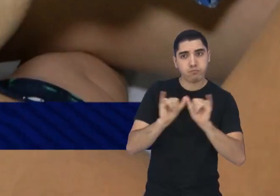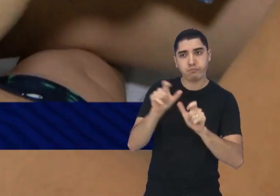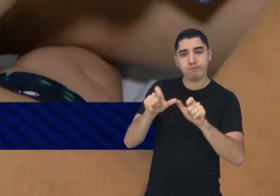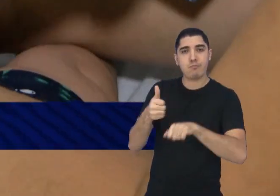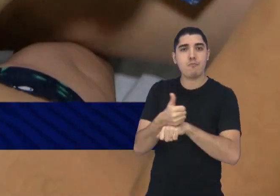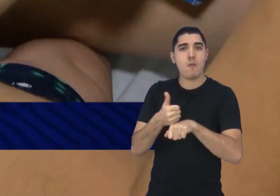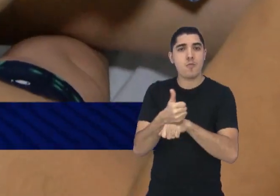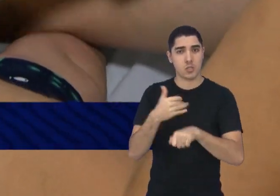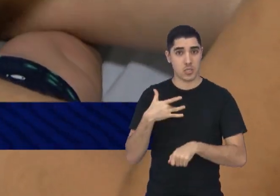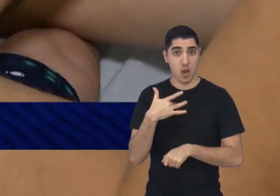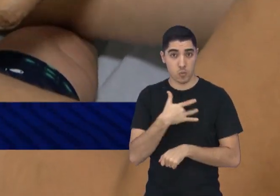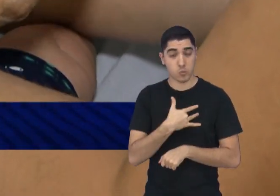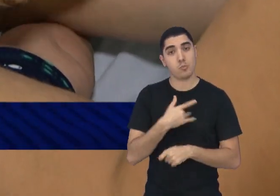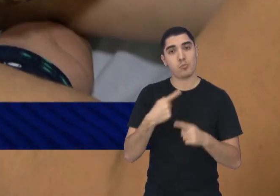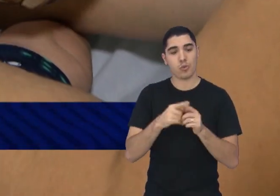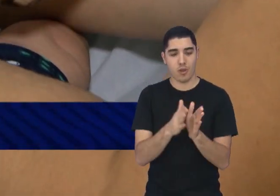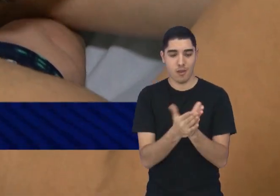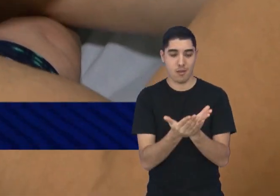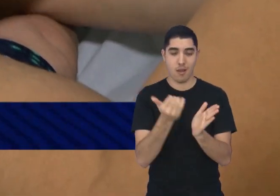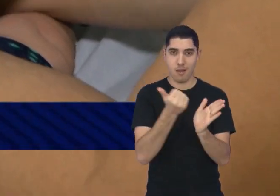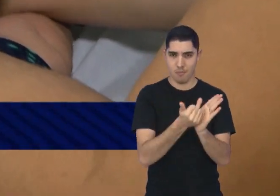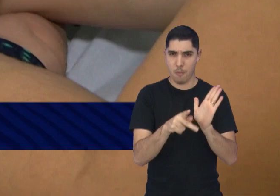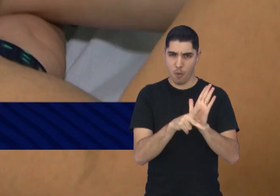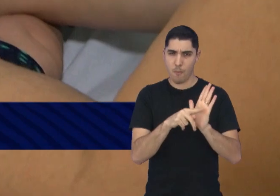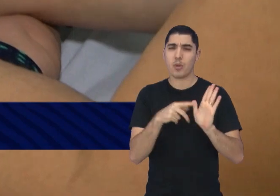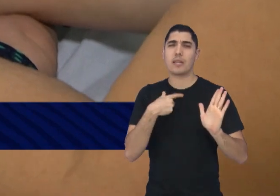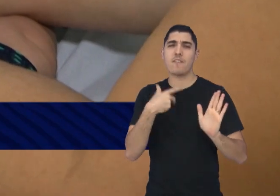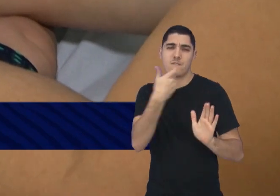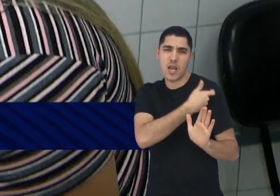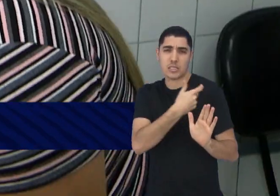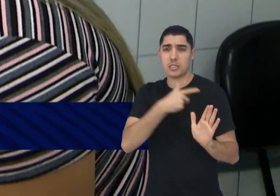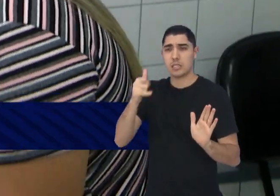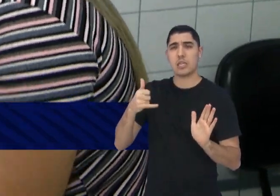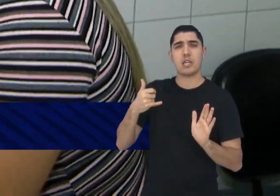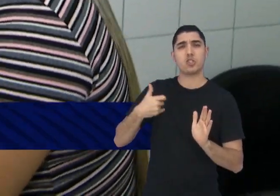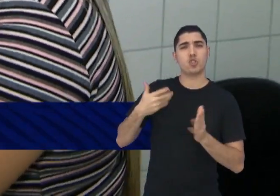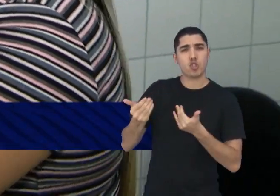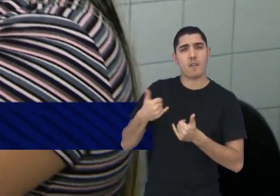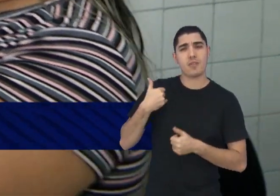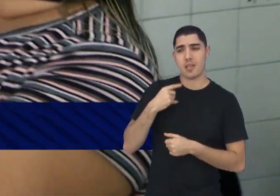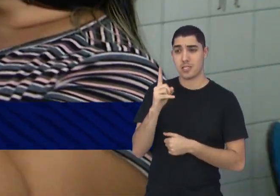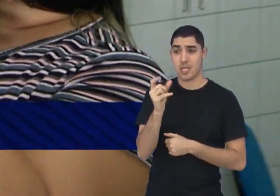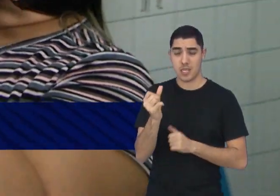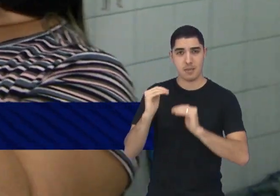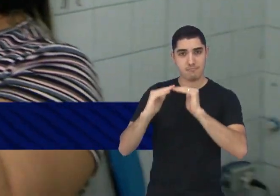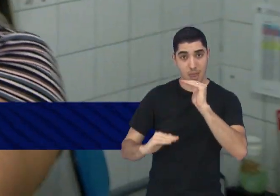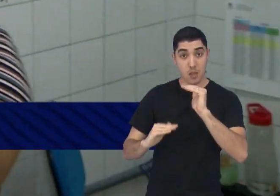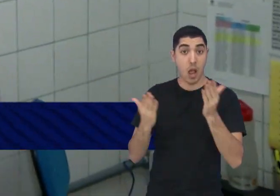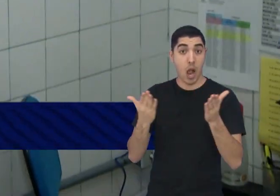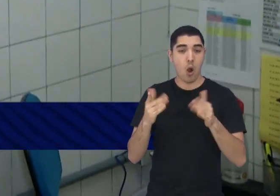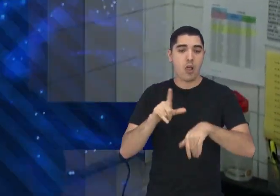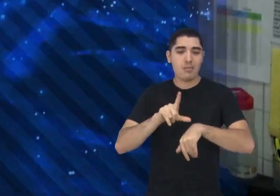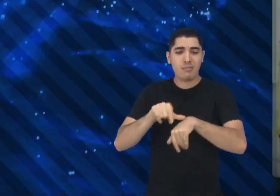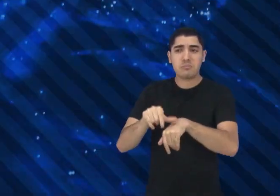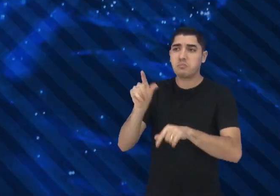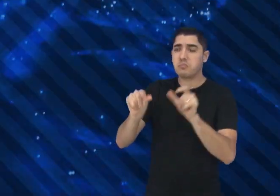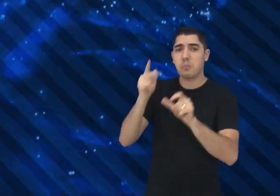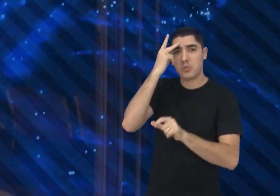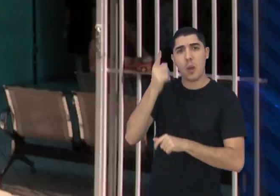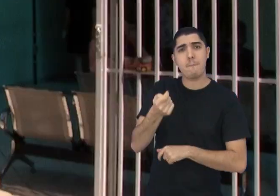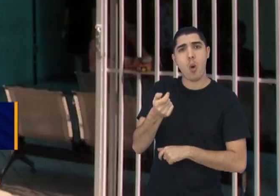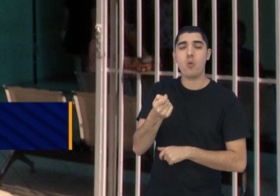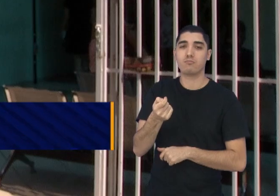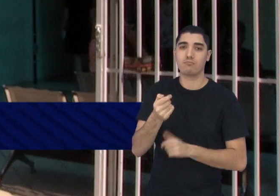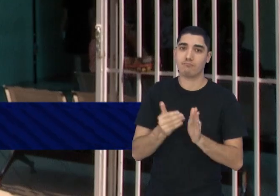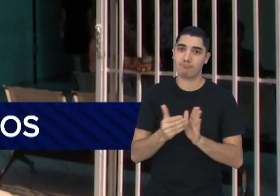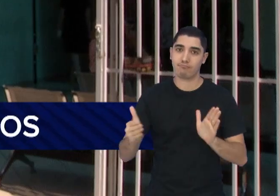para completar a carteira de vacinação de crianças e jovens menores de 15 anos. A ação foi prorrogada devido à baixa adesão. O